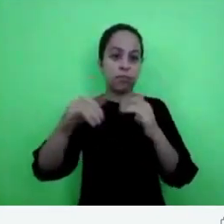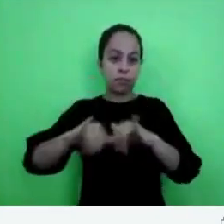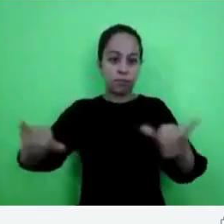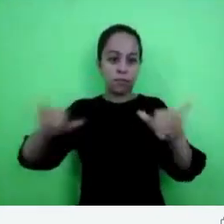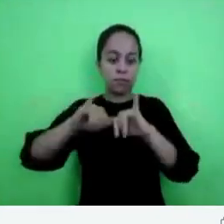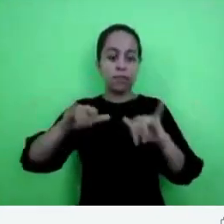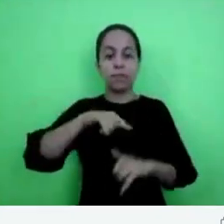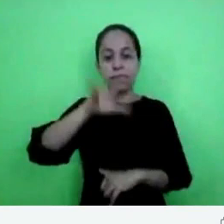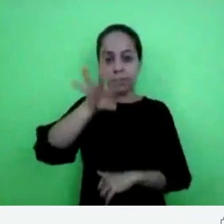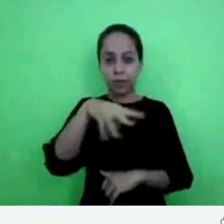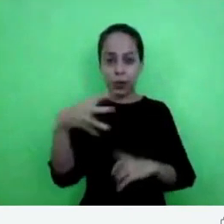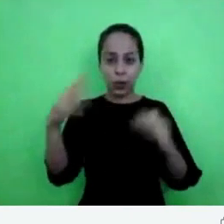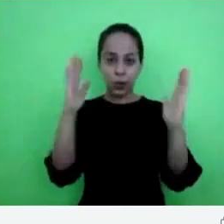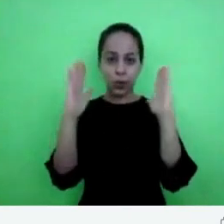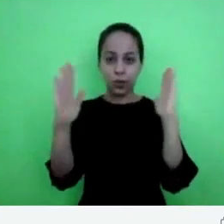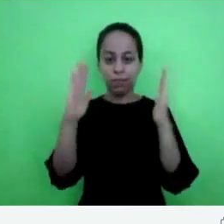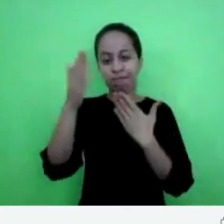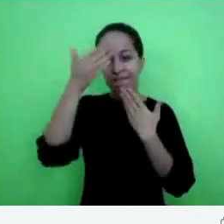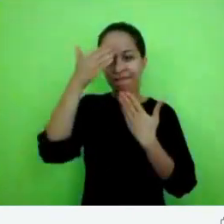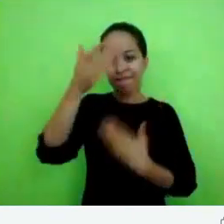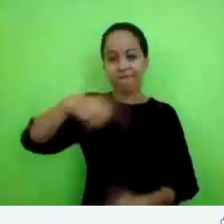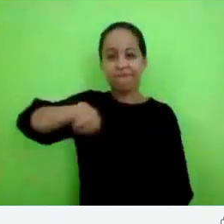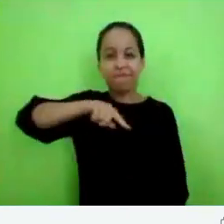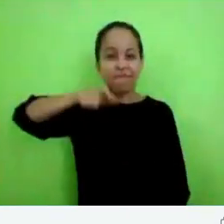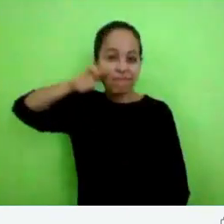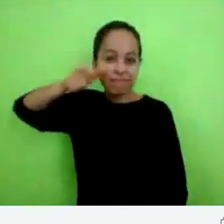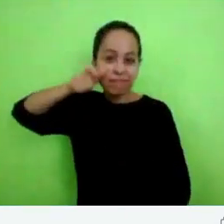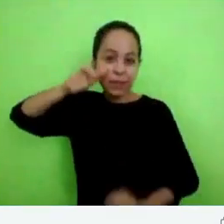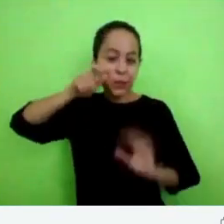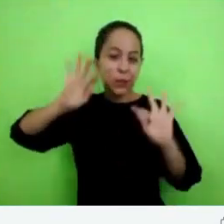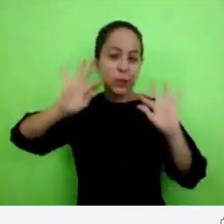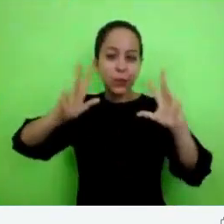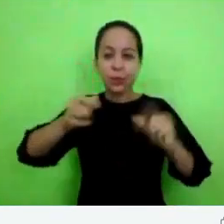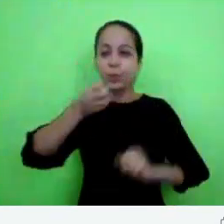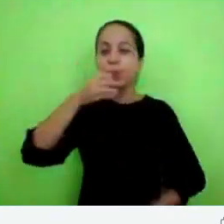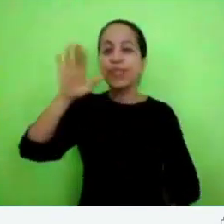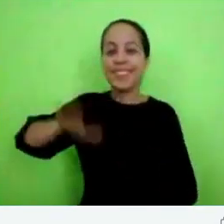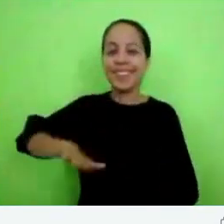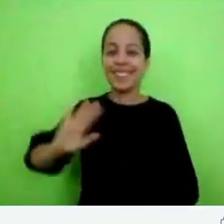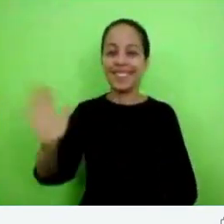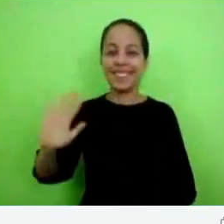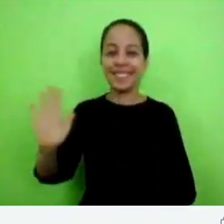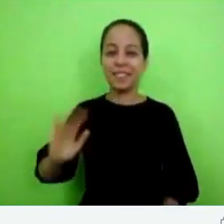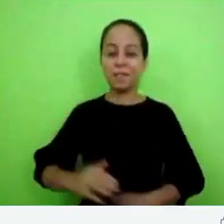bom, pessoal? A gente agradece a participação de todos. Boa tarde. Boa tarde.